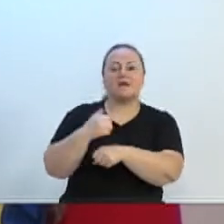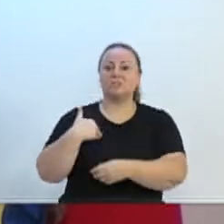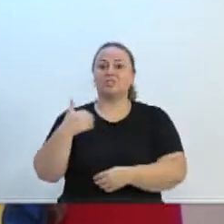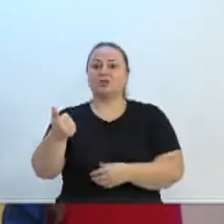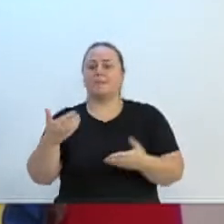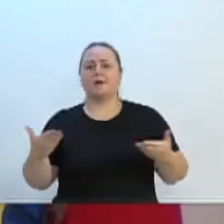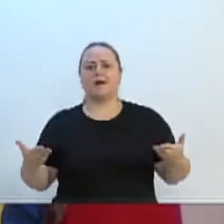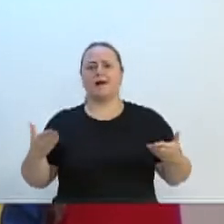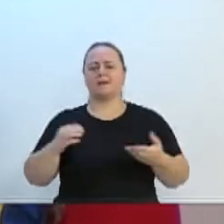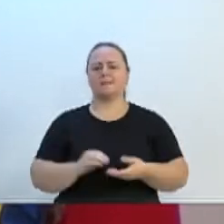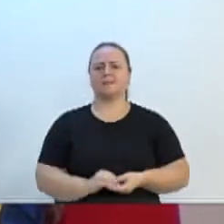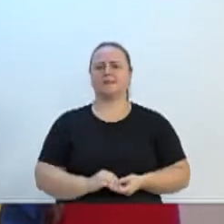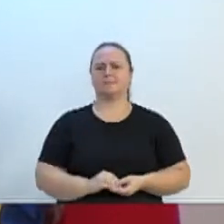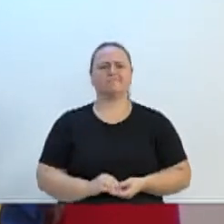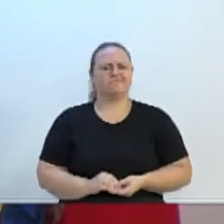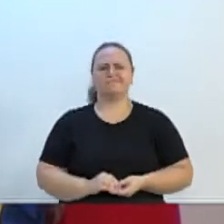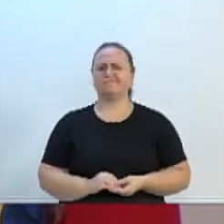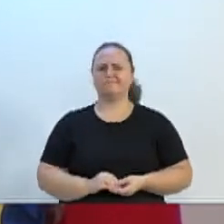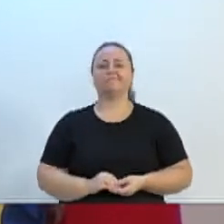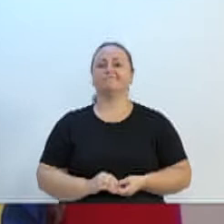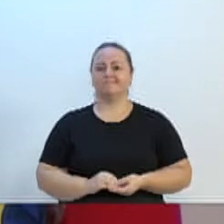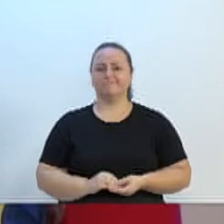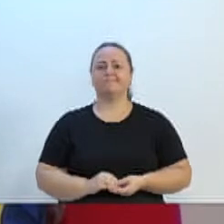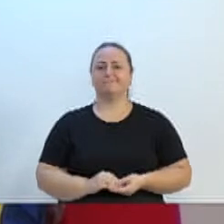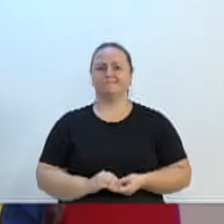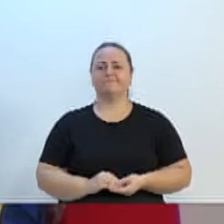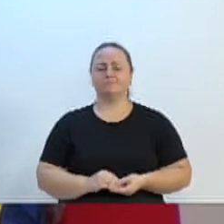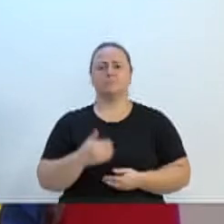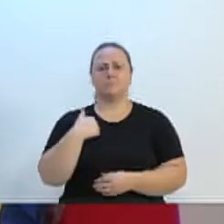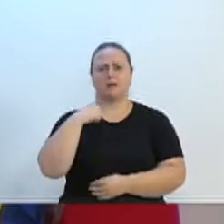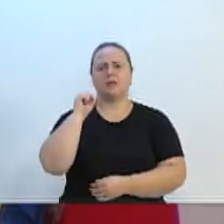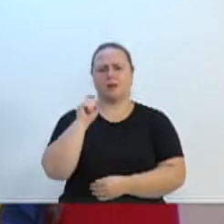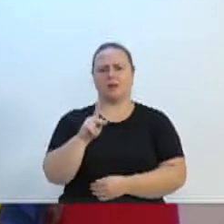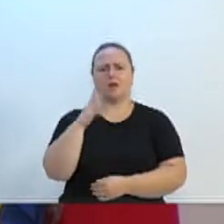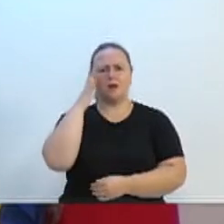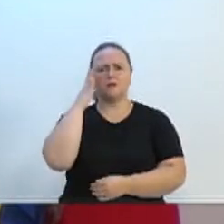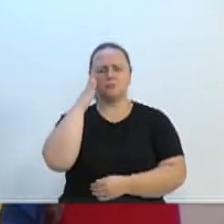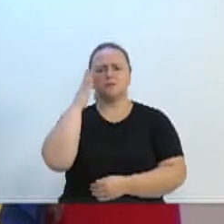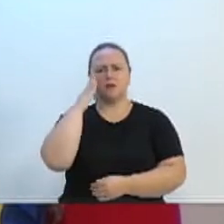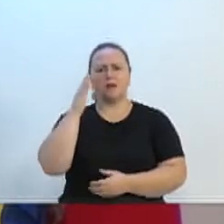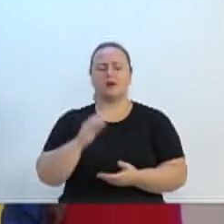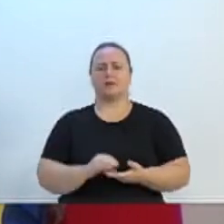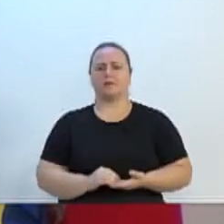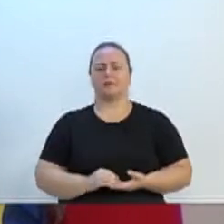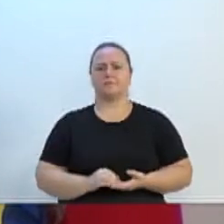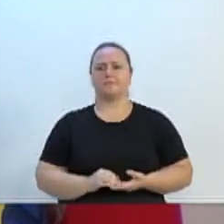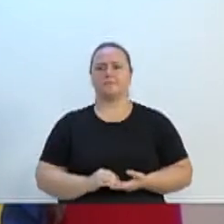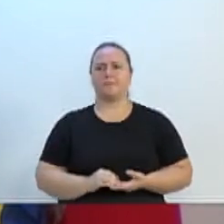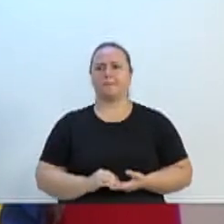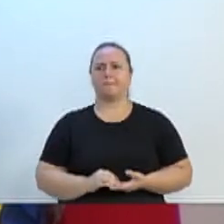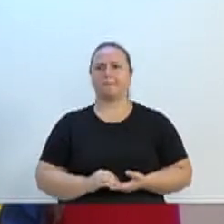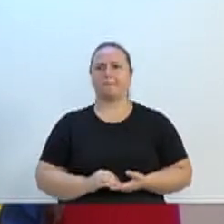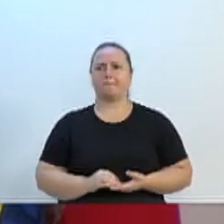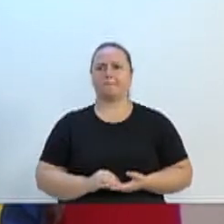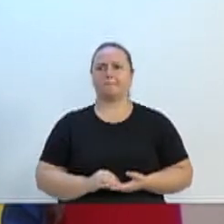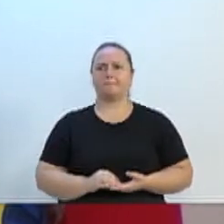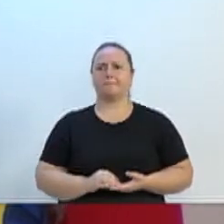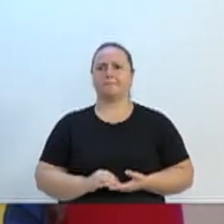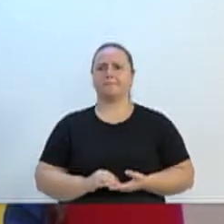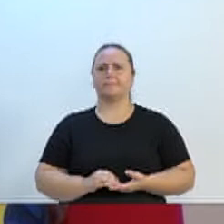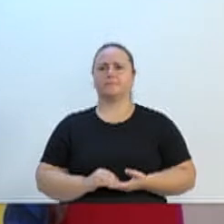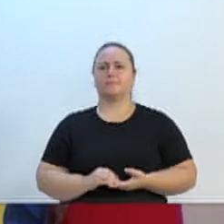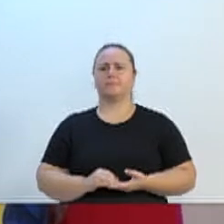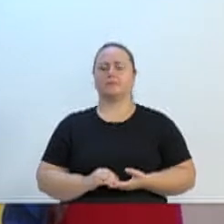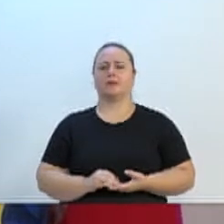conta desse problema da pandemia. Não parei, confesso a vocês que eu não parei para analisar que seria um problema de